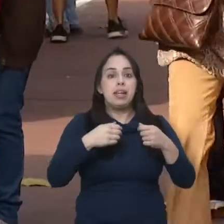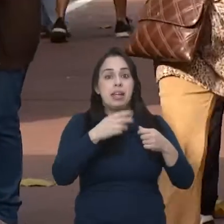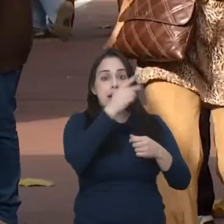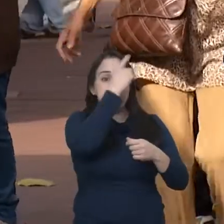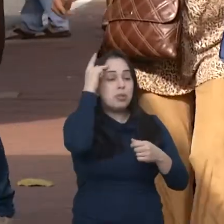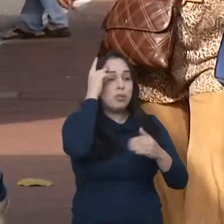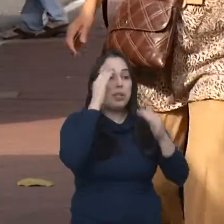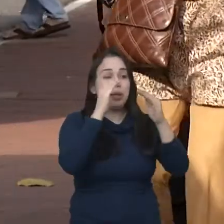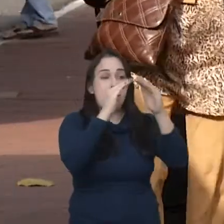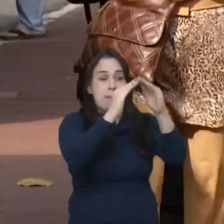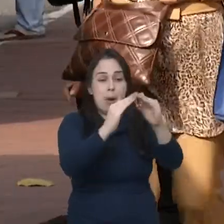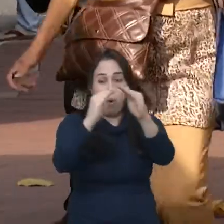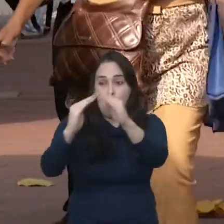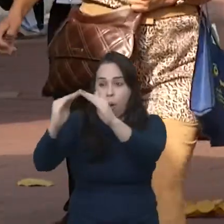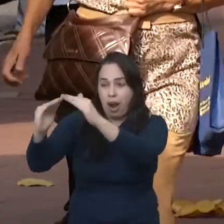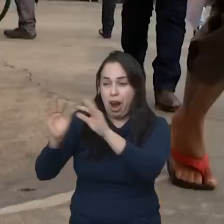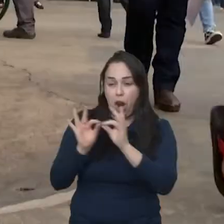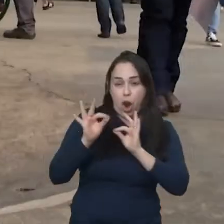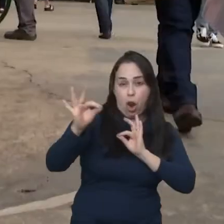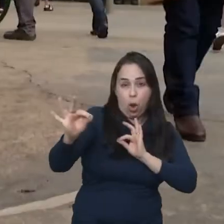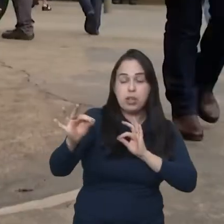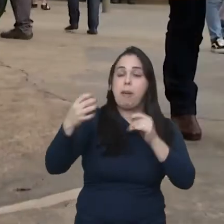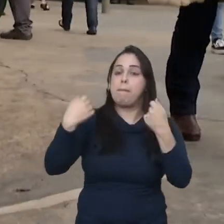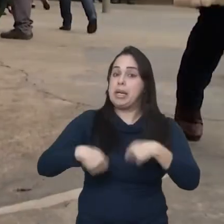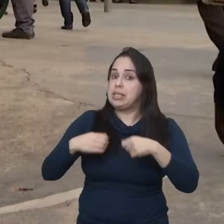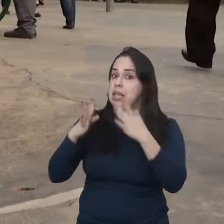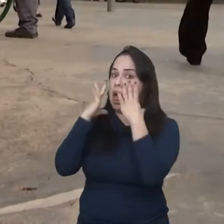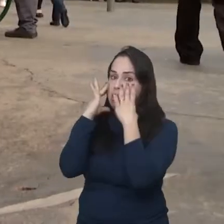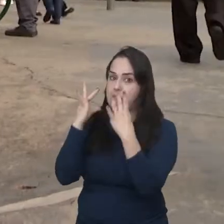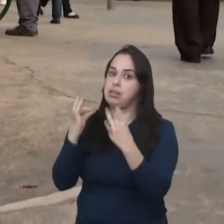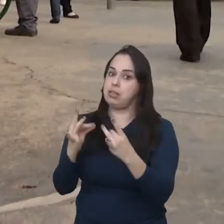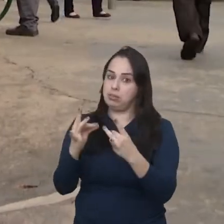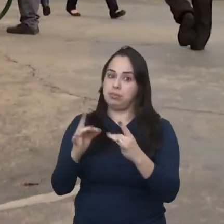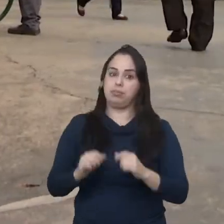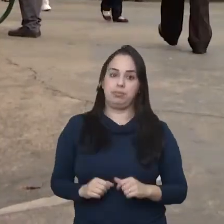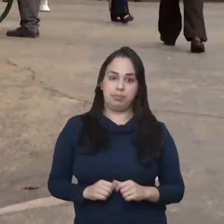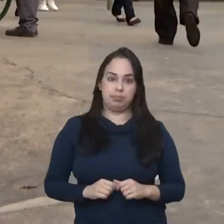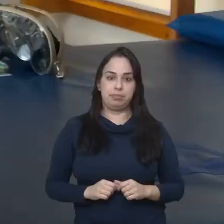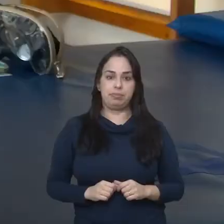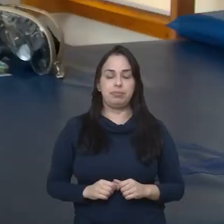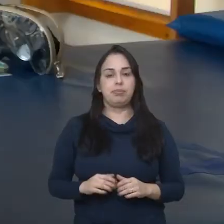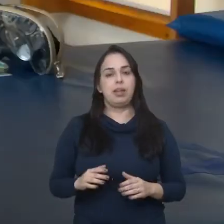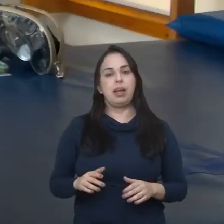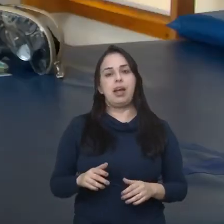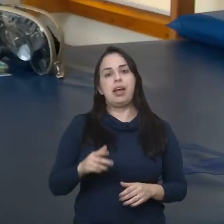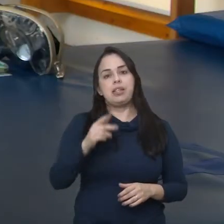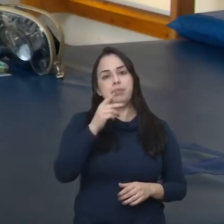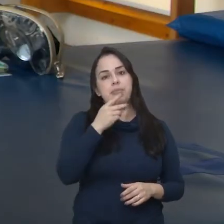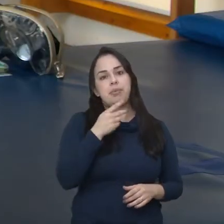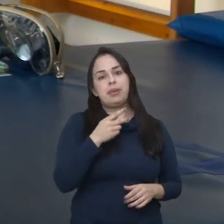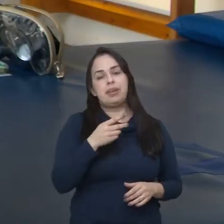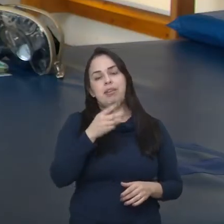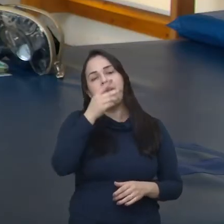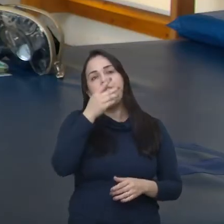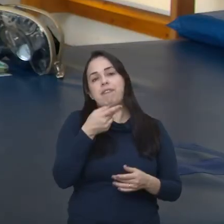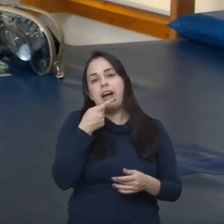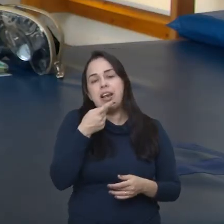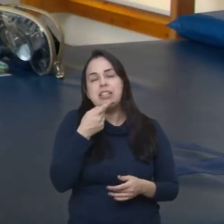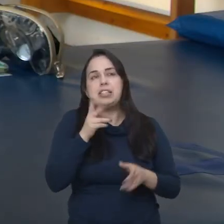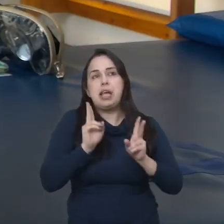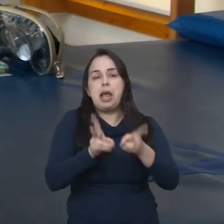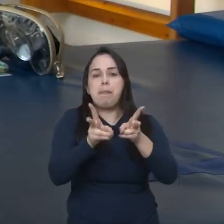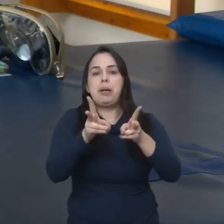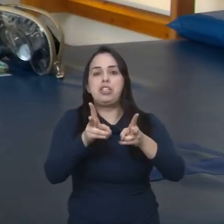regiões periféricas do município, assim como para a acessibilidade em transportes públicos. Sim, fala-se muito da retirada das